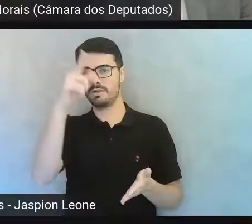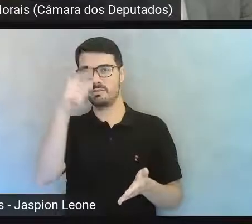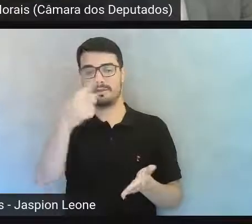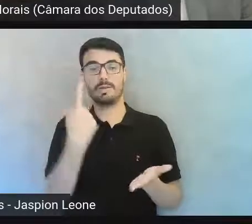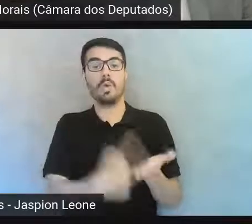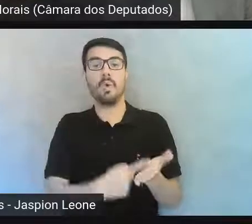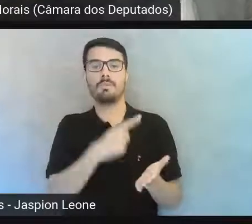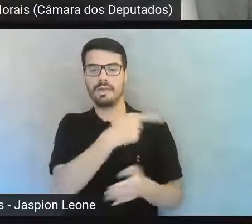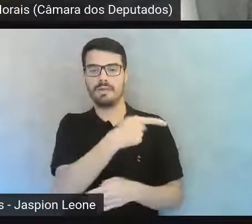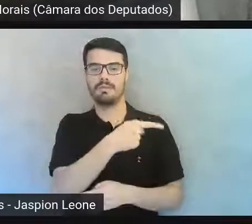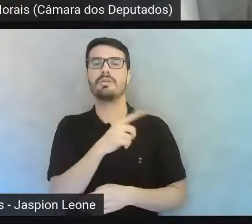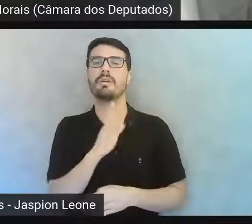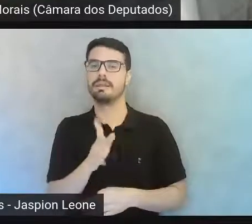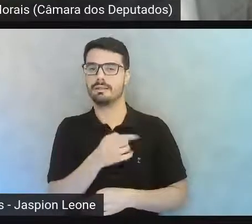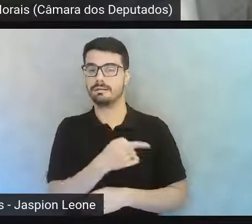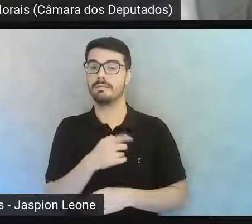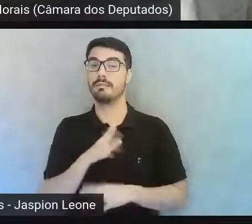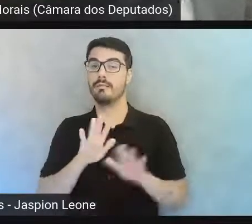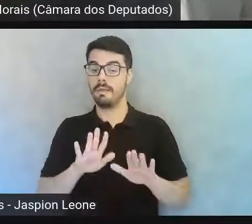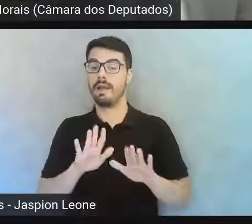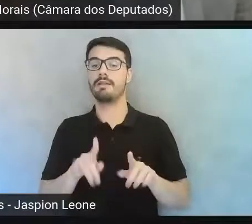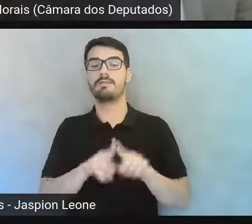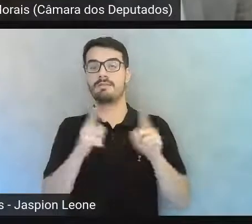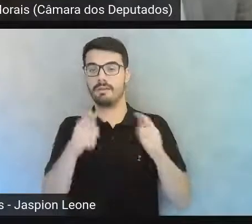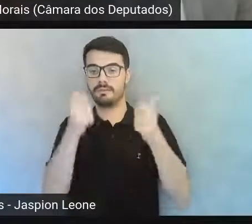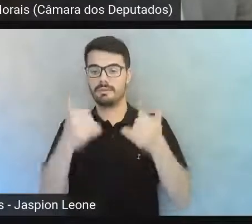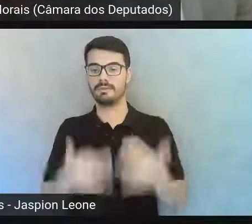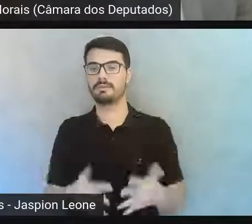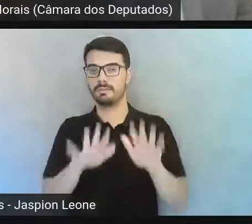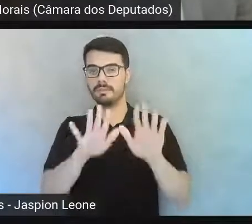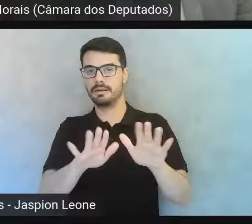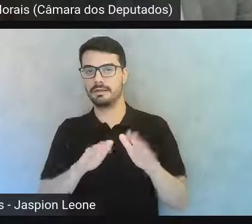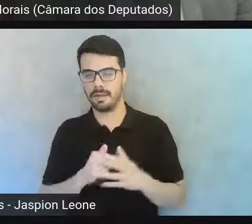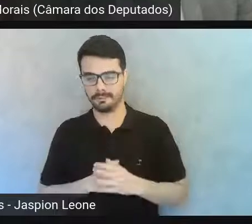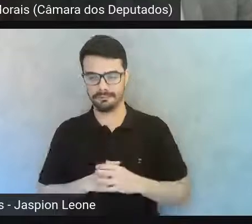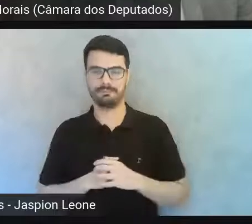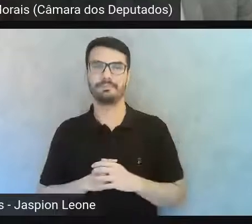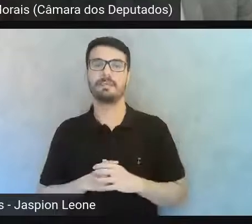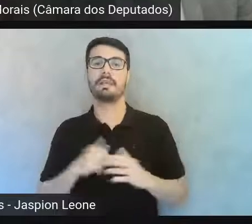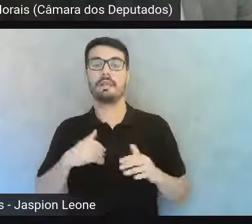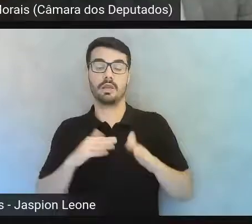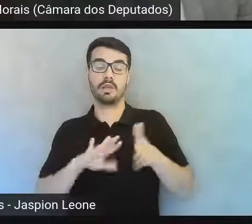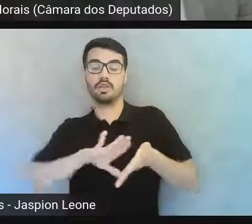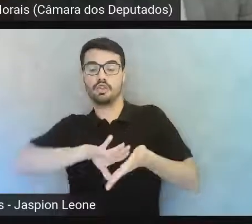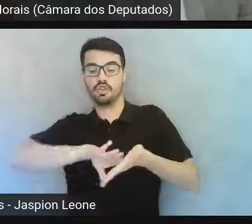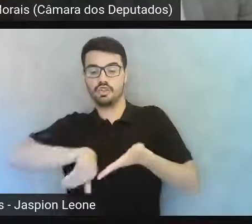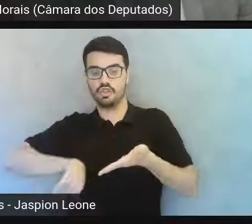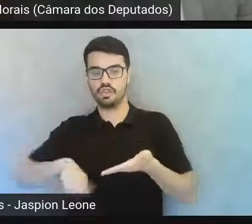parte. E aí eu vou tirar a minha situação de servidor